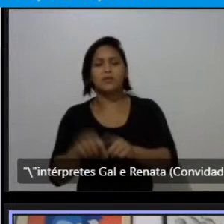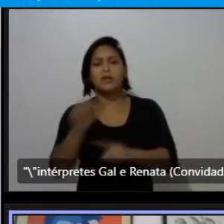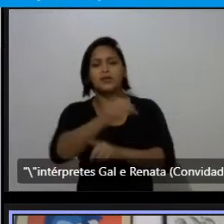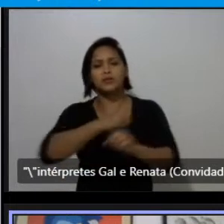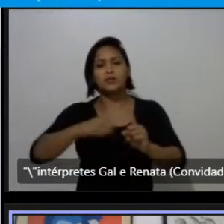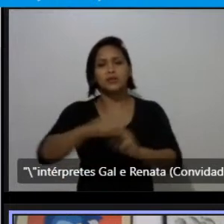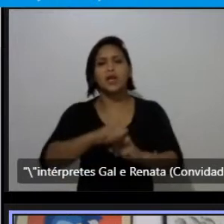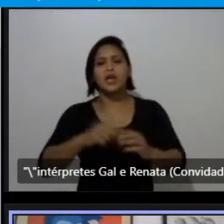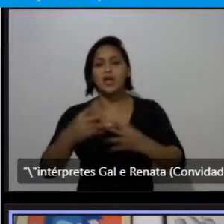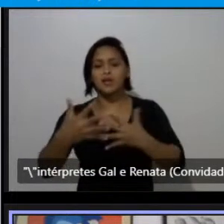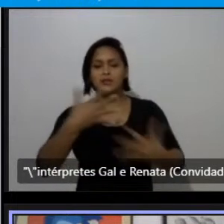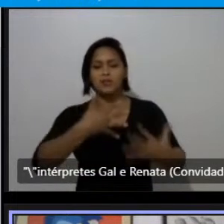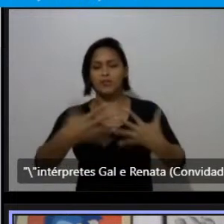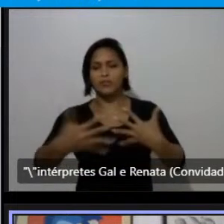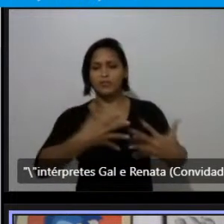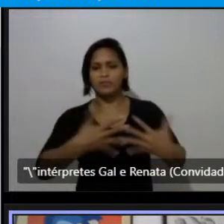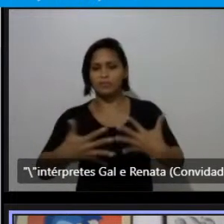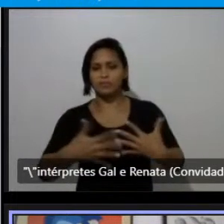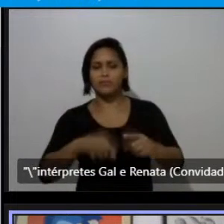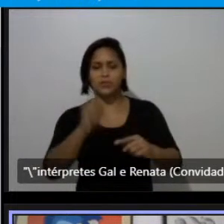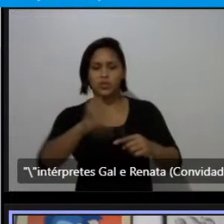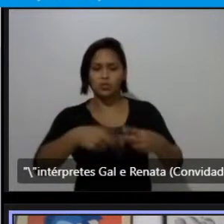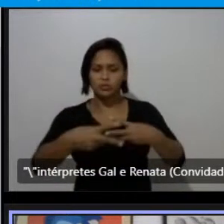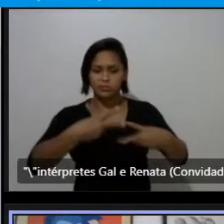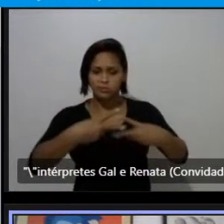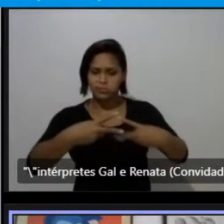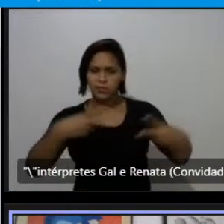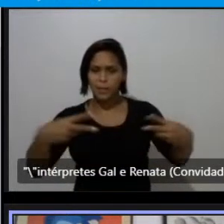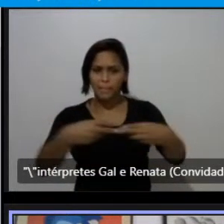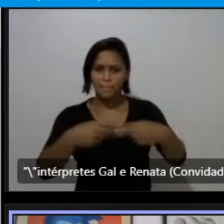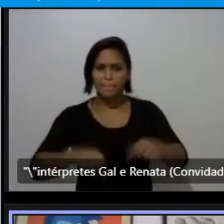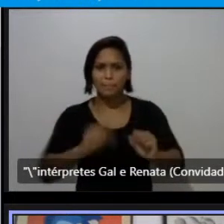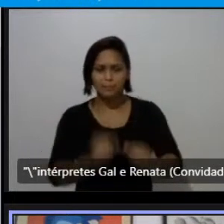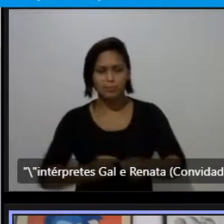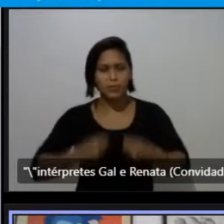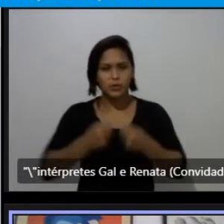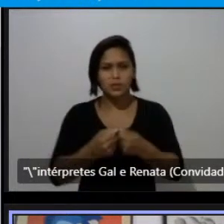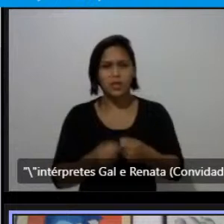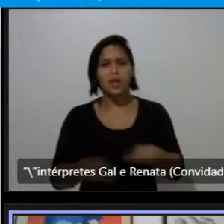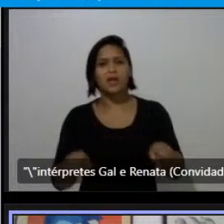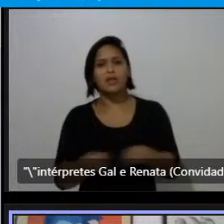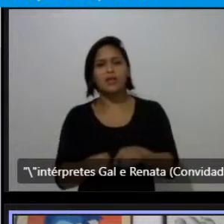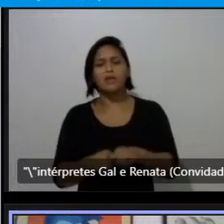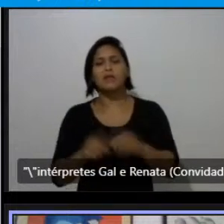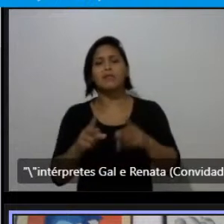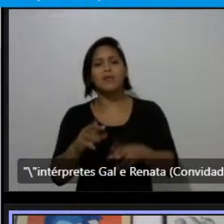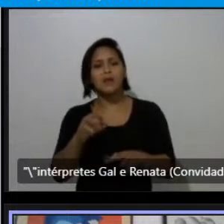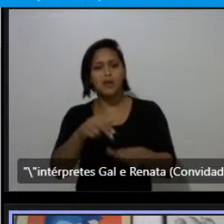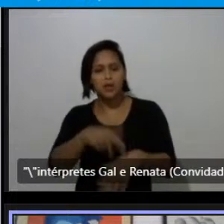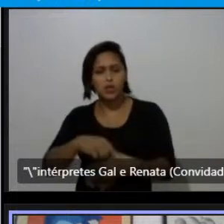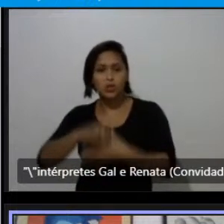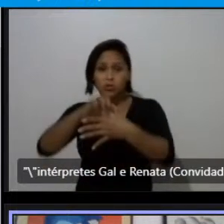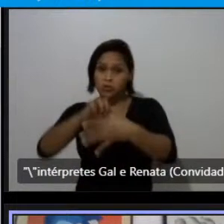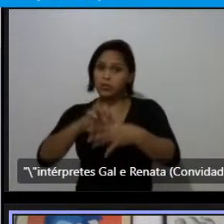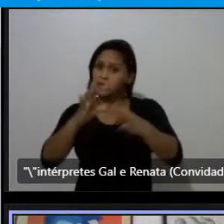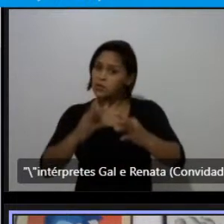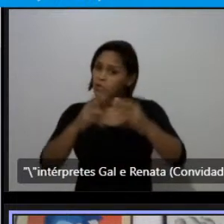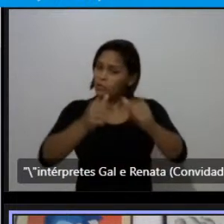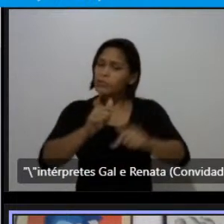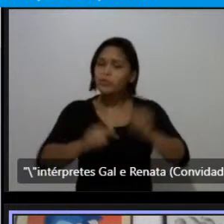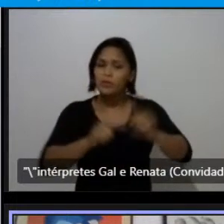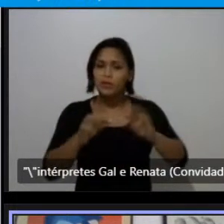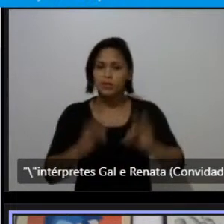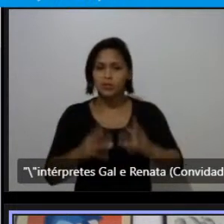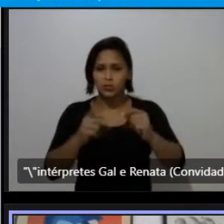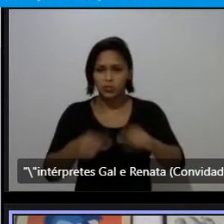são interrelacionados. As demandas de poder, de verticalidade, de dominação, atuam em todas essas dimensões. Então,